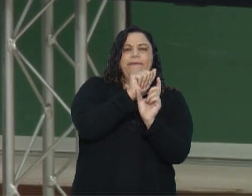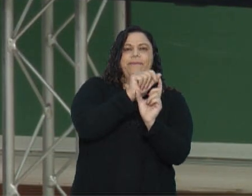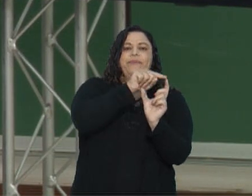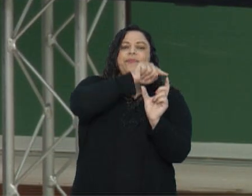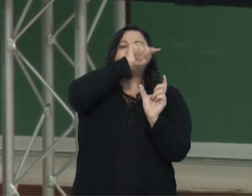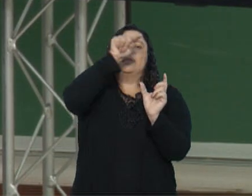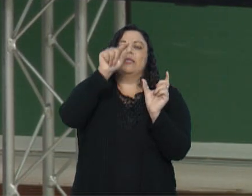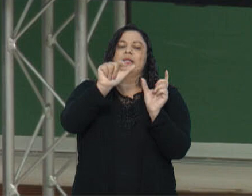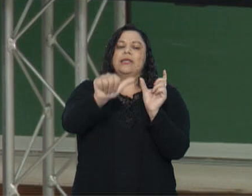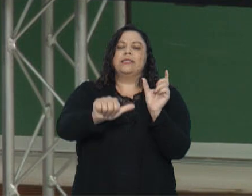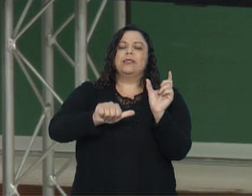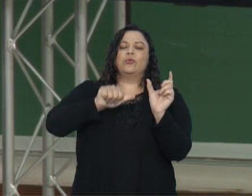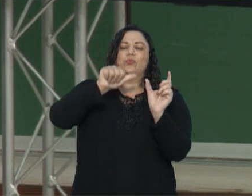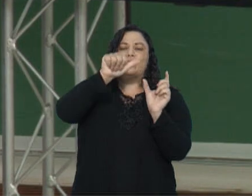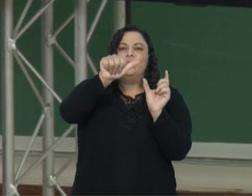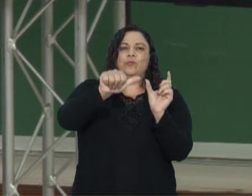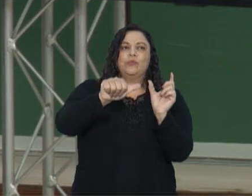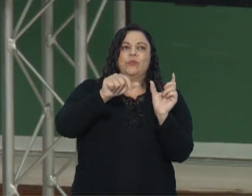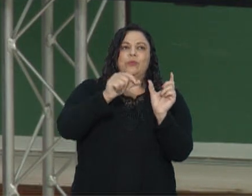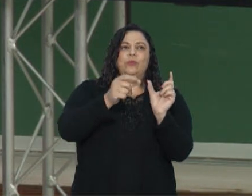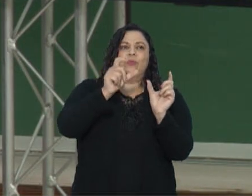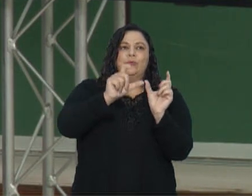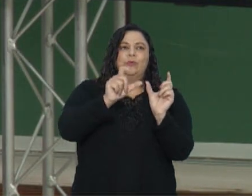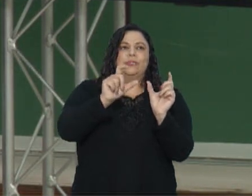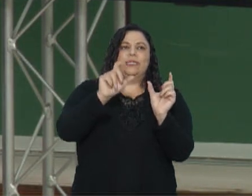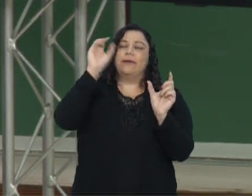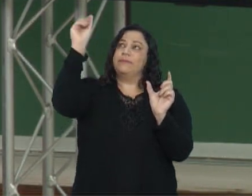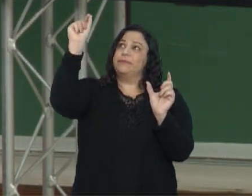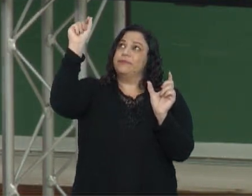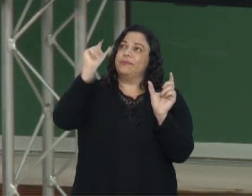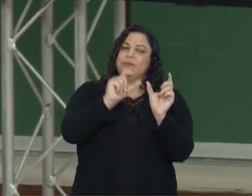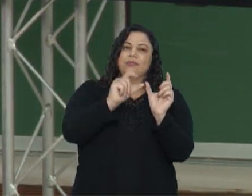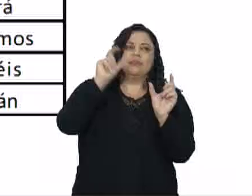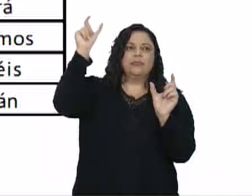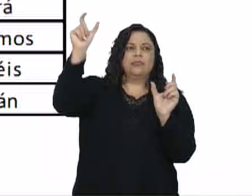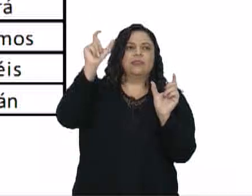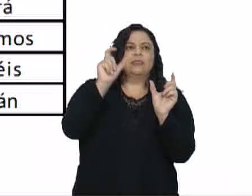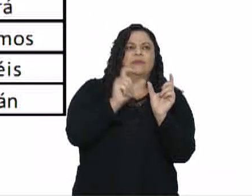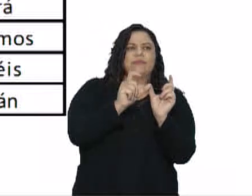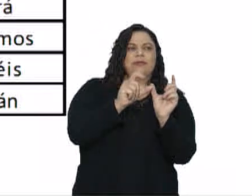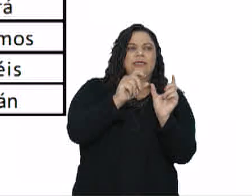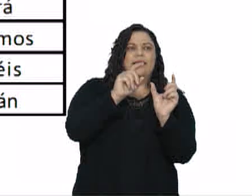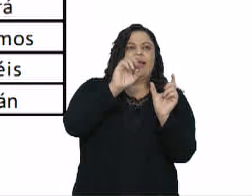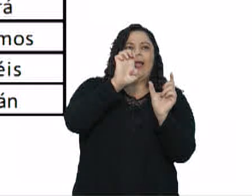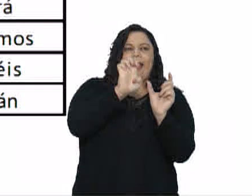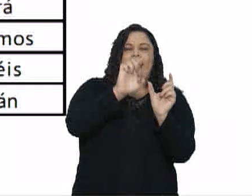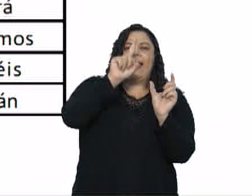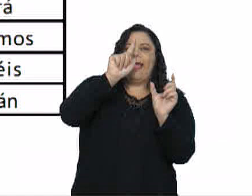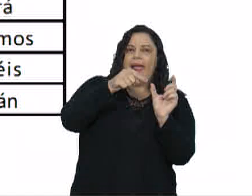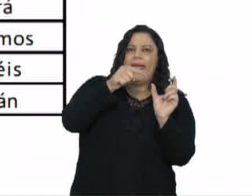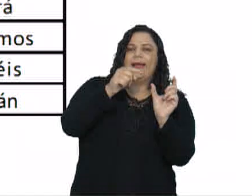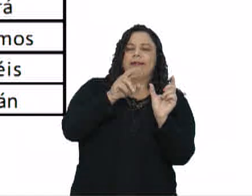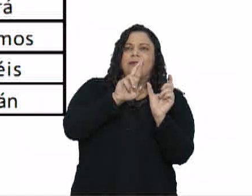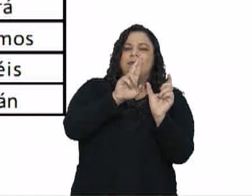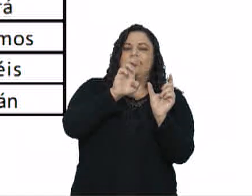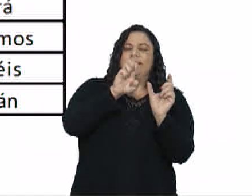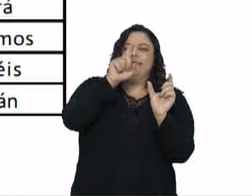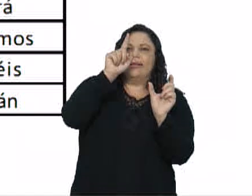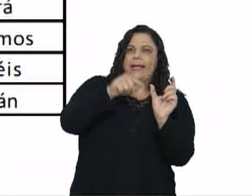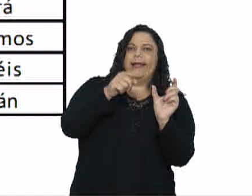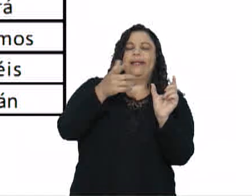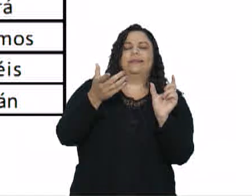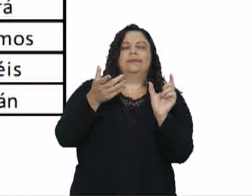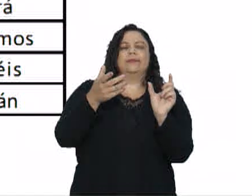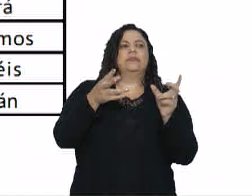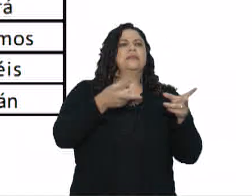Nós transformamos num r e vamos utilizar essas terminações. E aqui nós temos uma sacada importante.